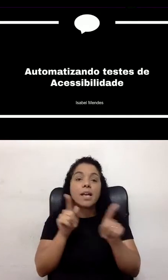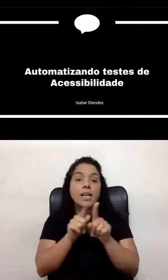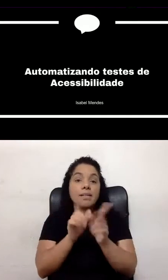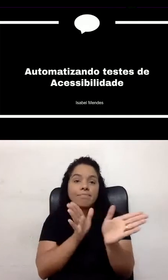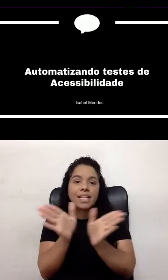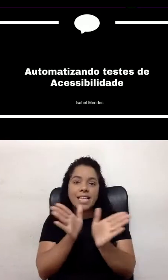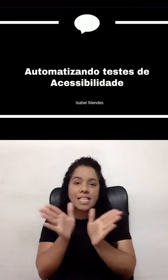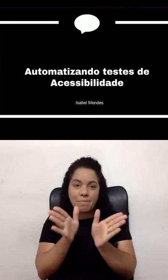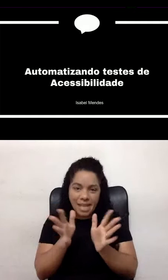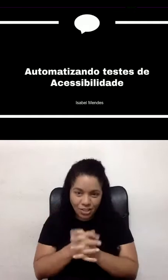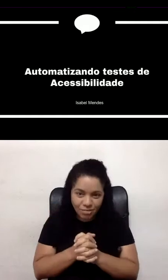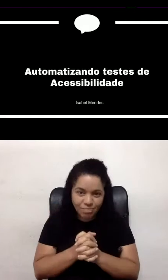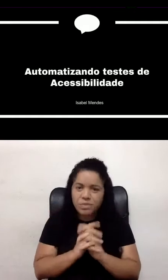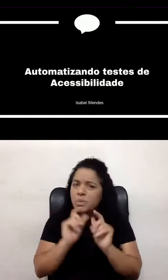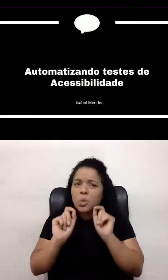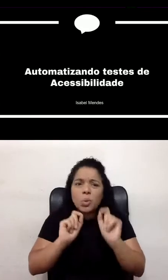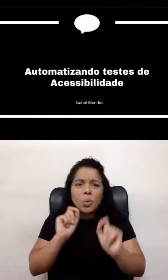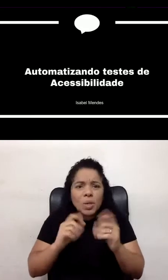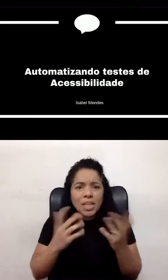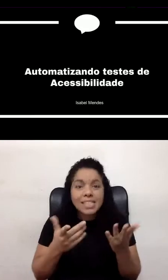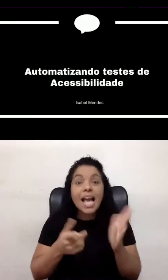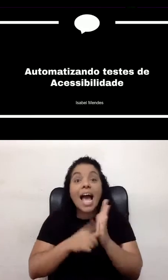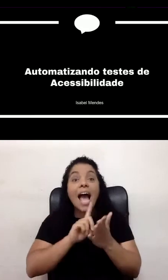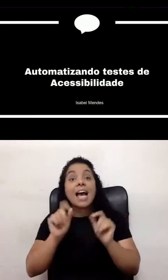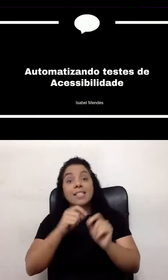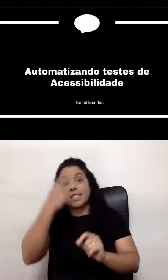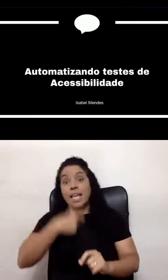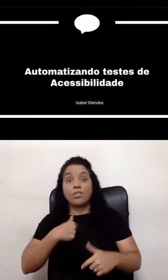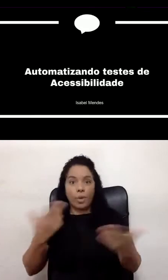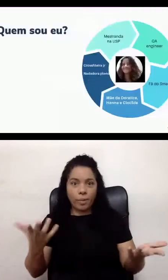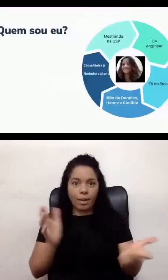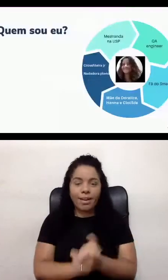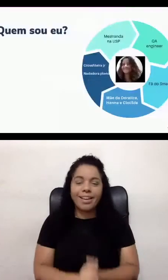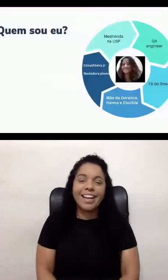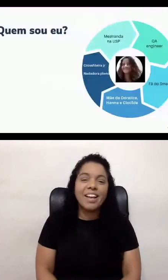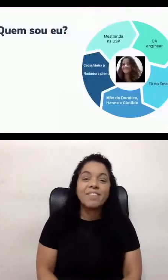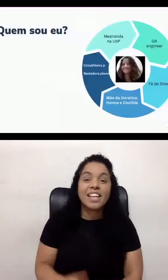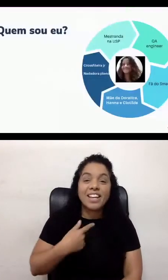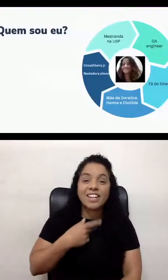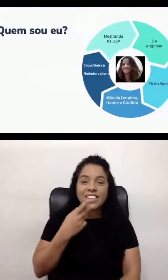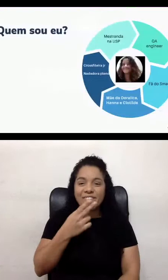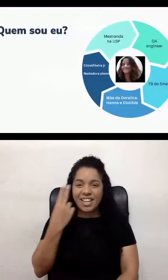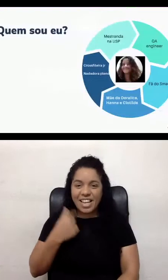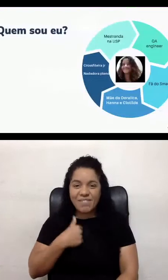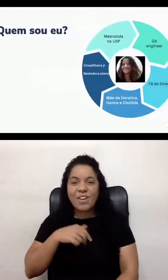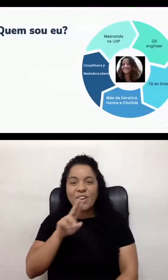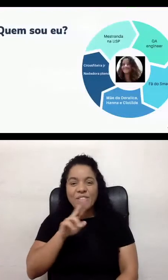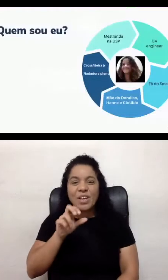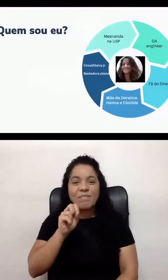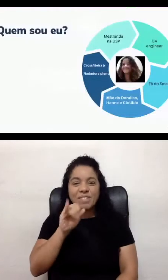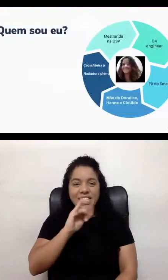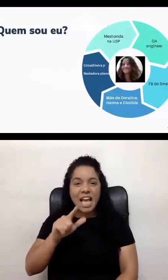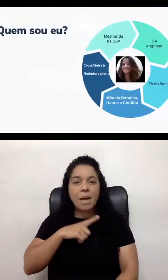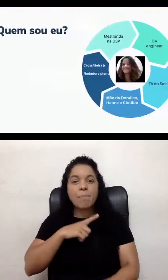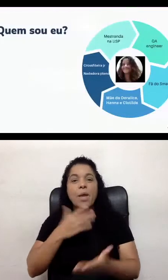gente? E o que é isso, né? Antes disso, quem sou eu, né? Como eu falei, meu nome é Isabel, eu faço mestrado